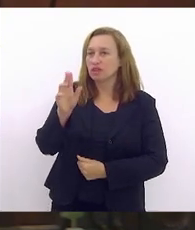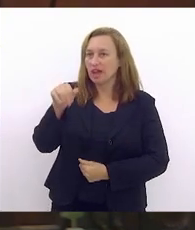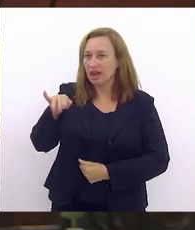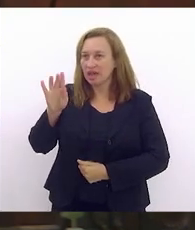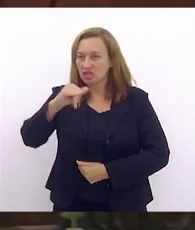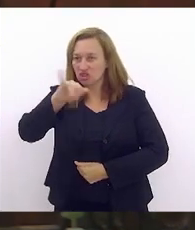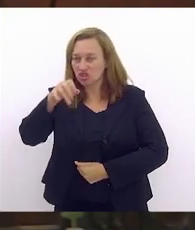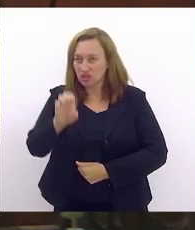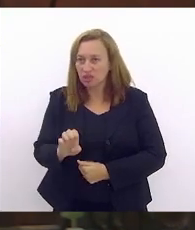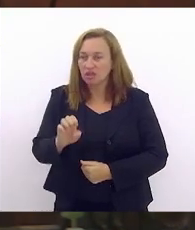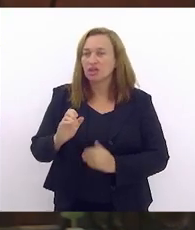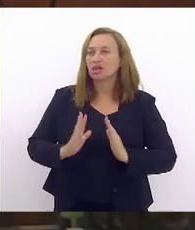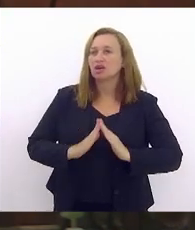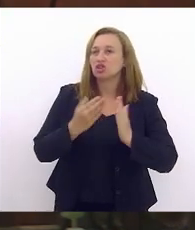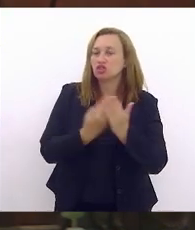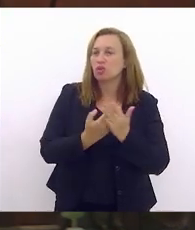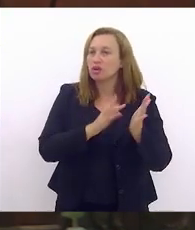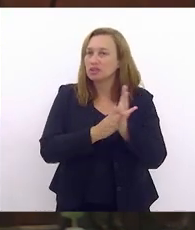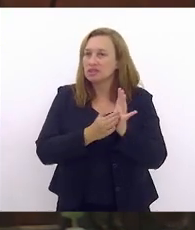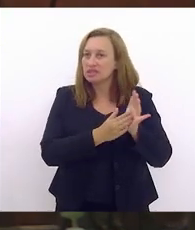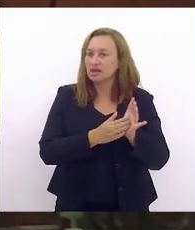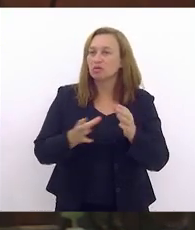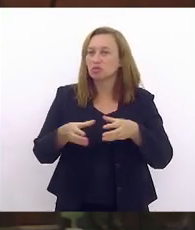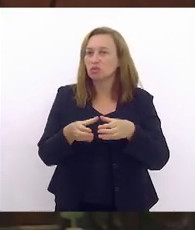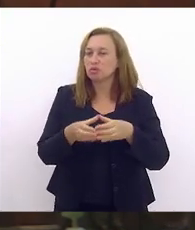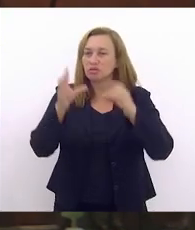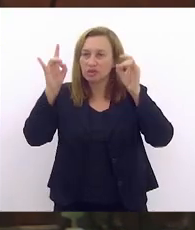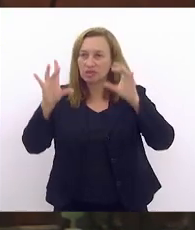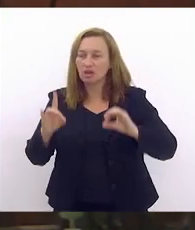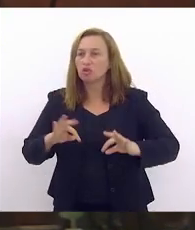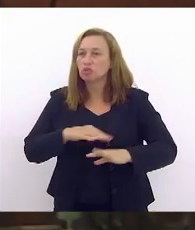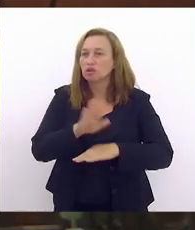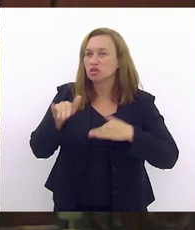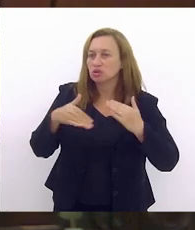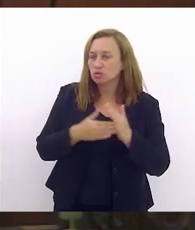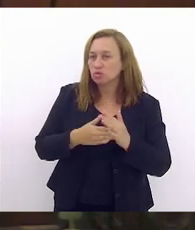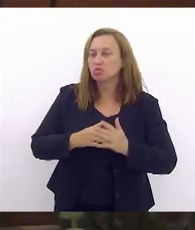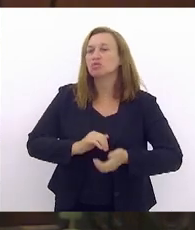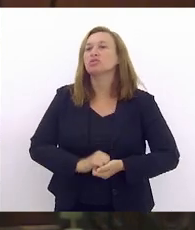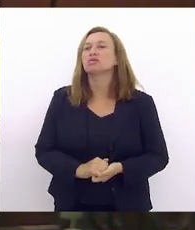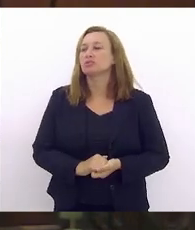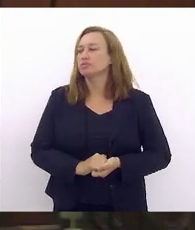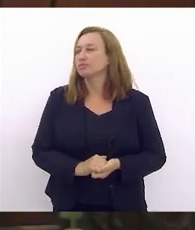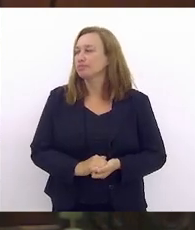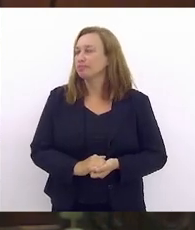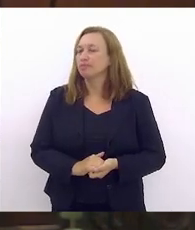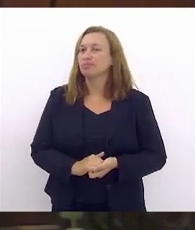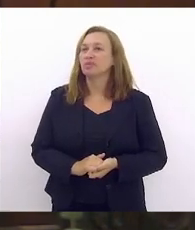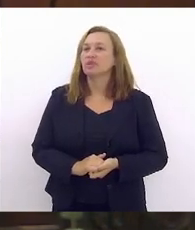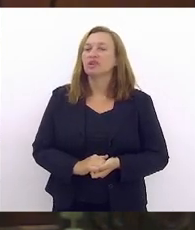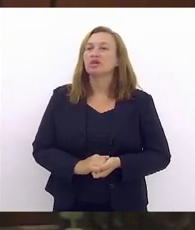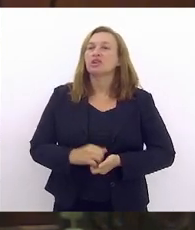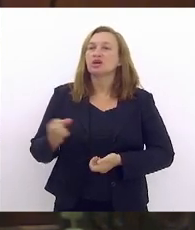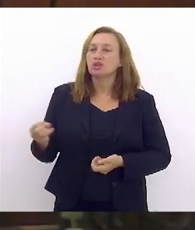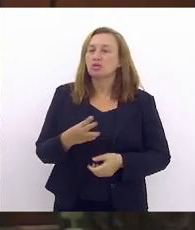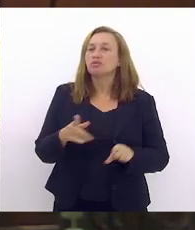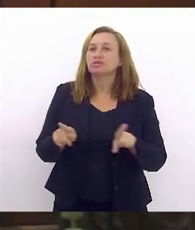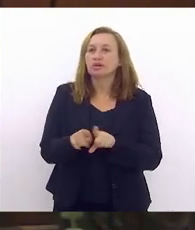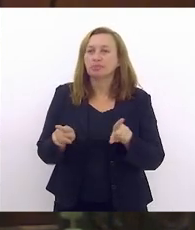escola de samba, não só de especial, mas como do Intendente Magalhães, da Marquês de Sapucaí. E recentemente também,